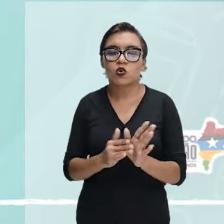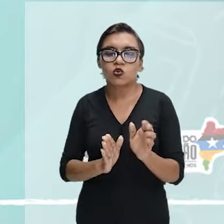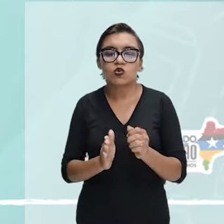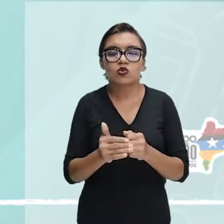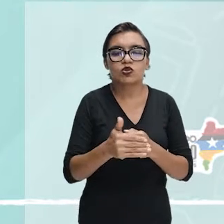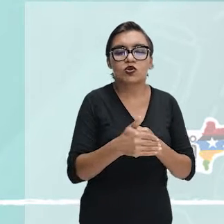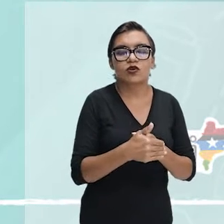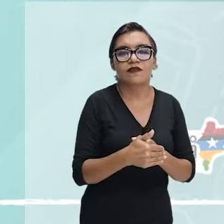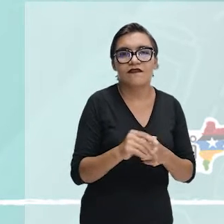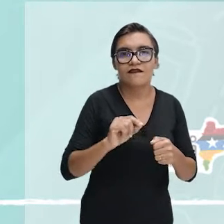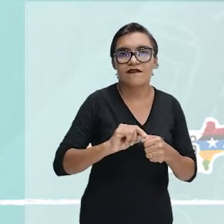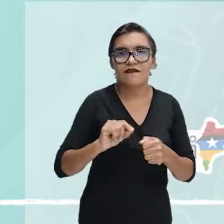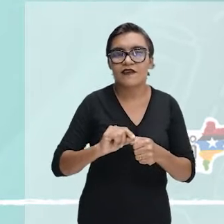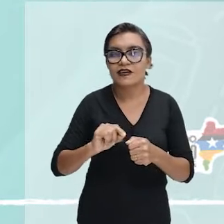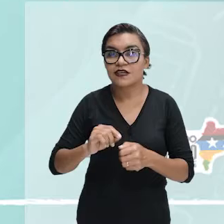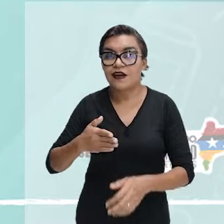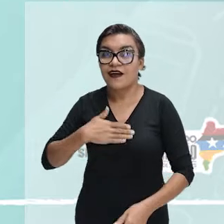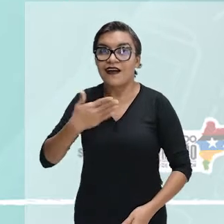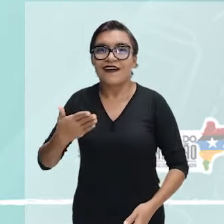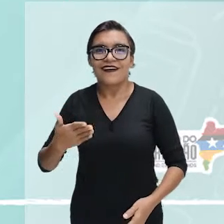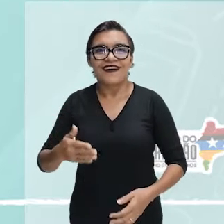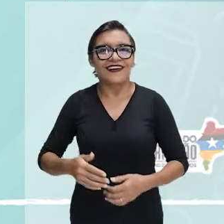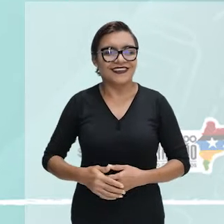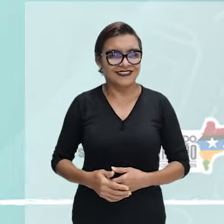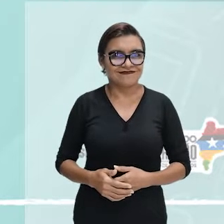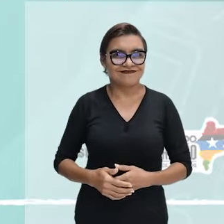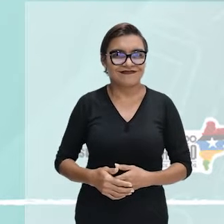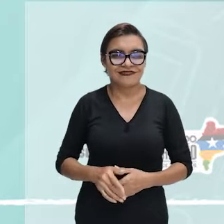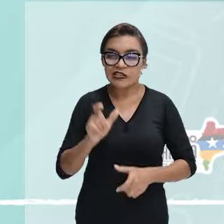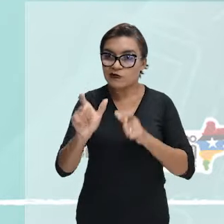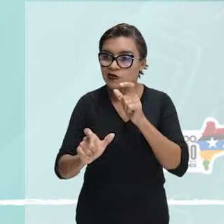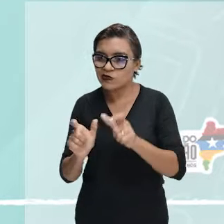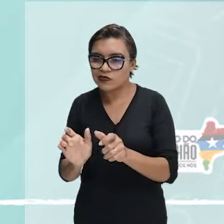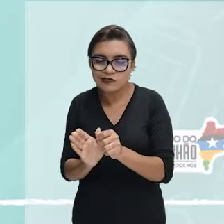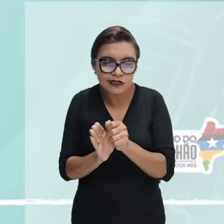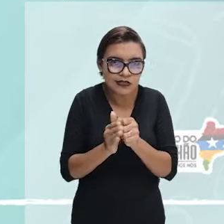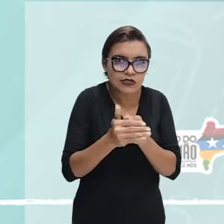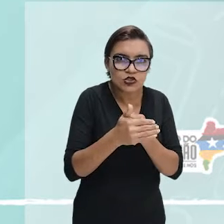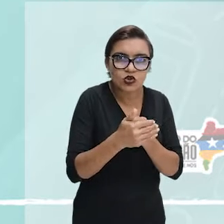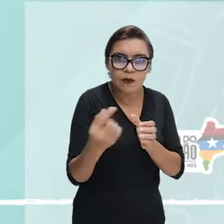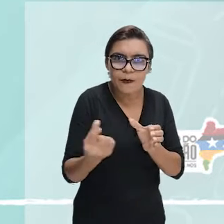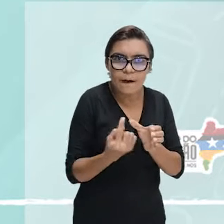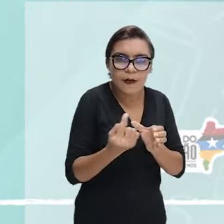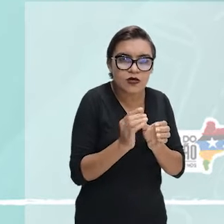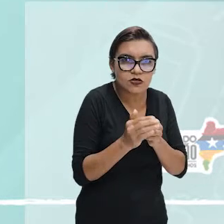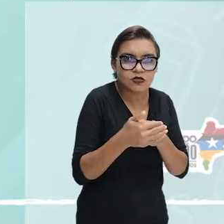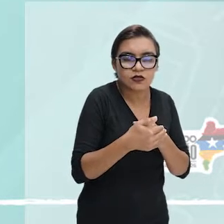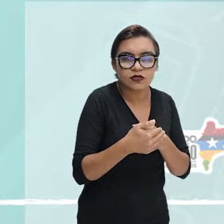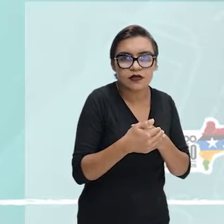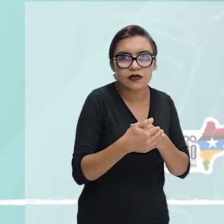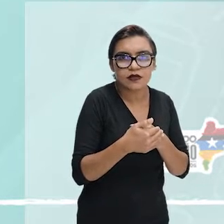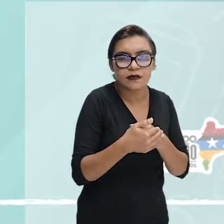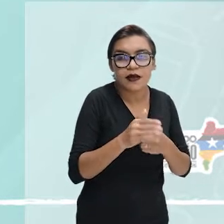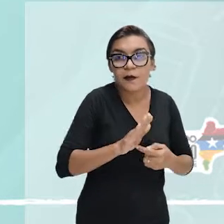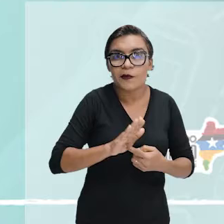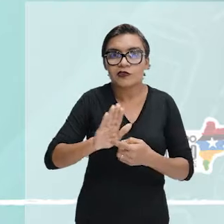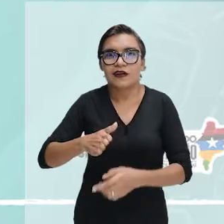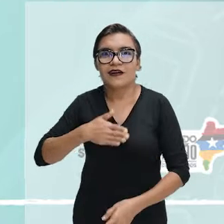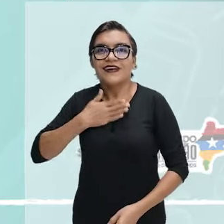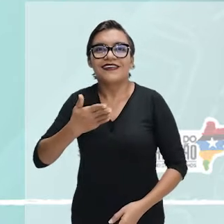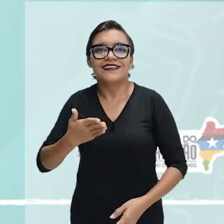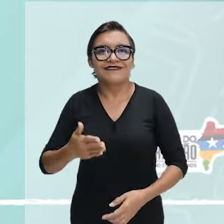una sorpresa. Todos se esconderam para fazer-lhe uma